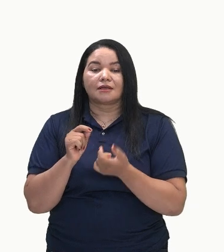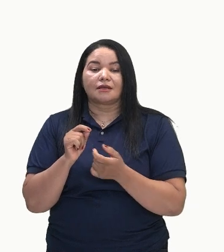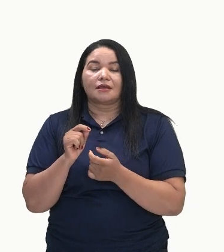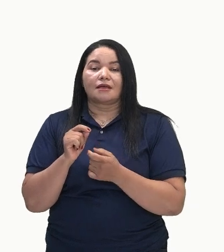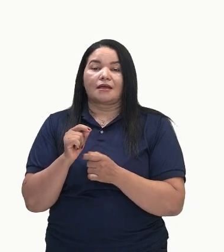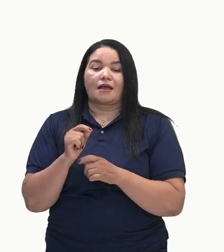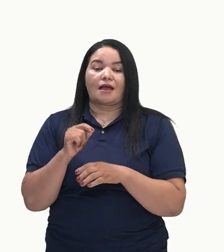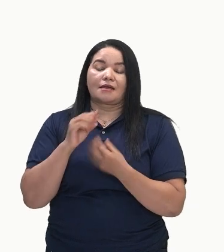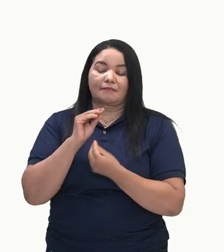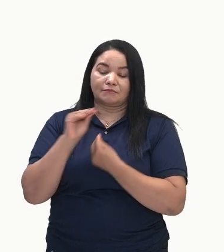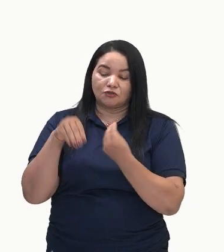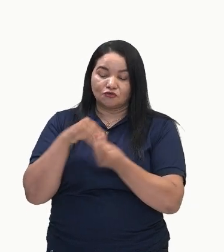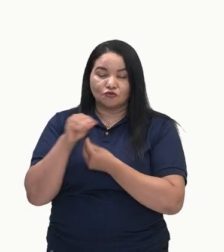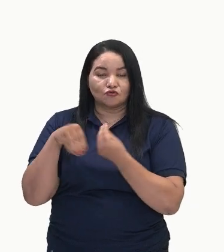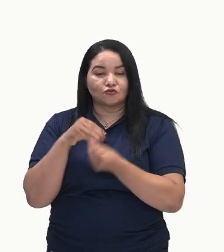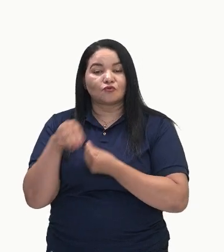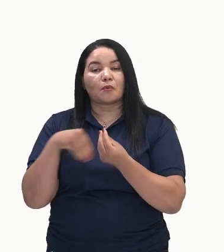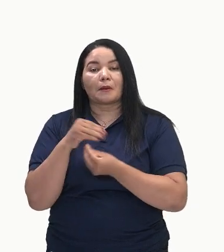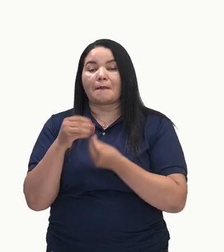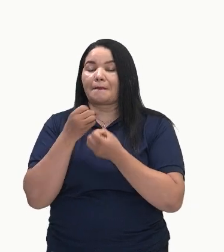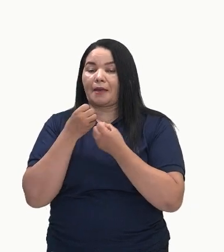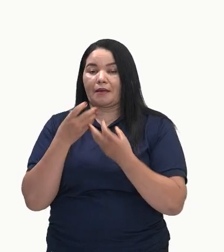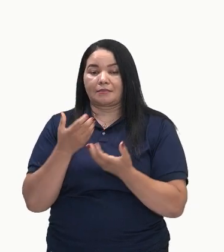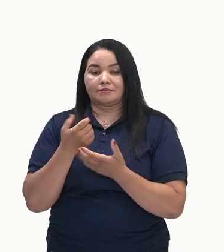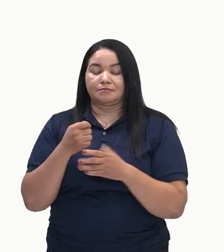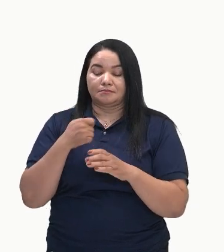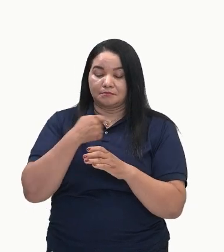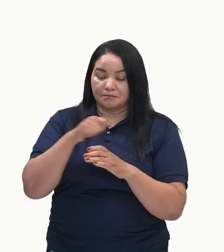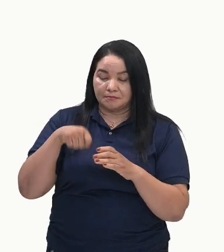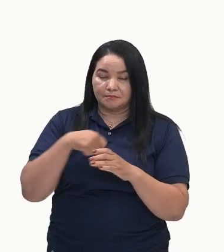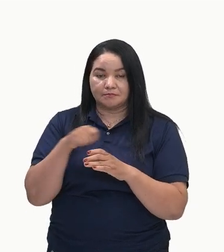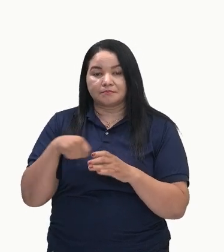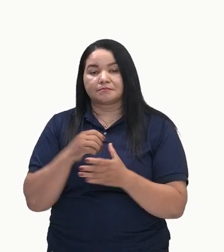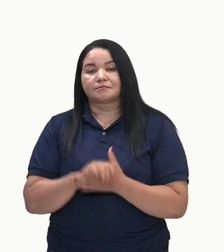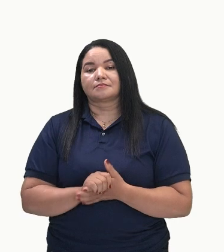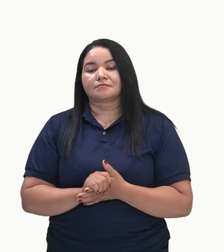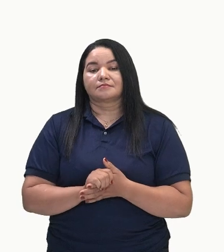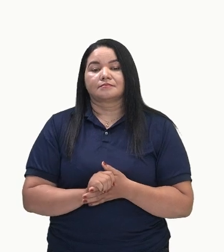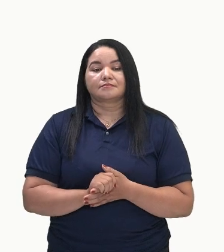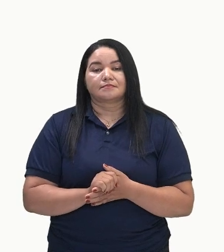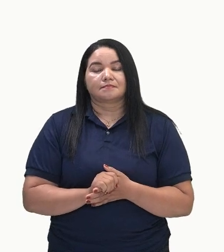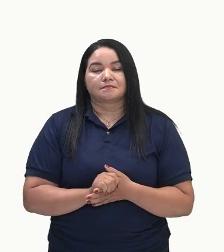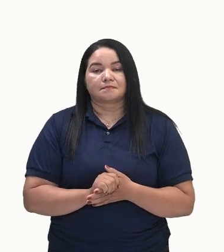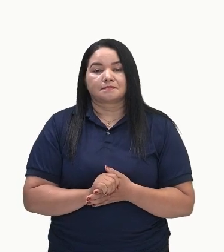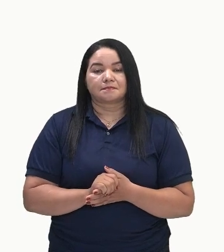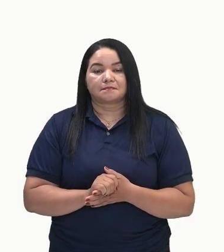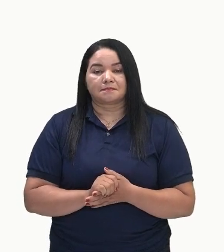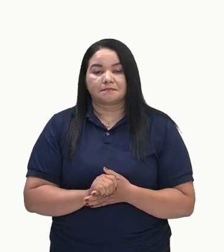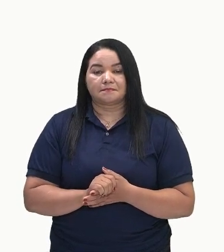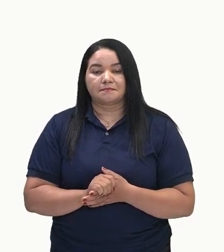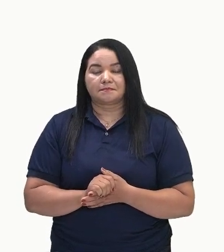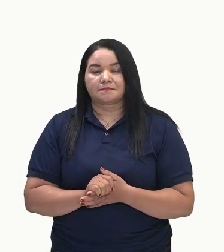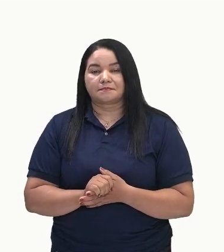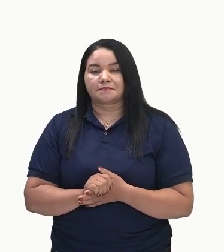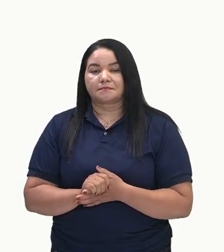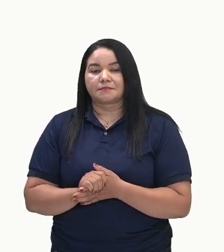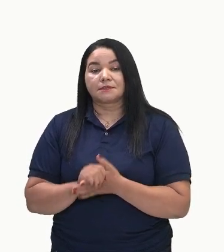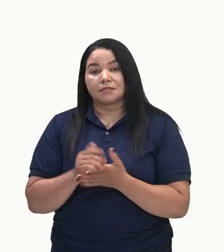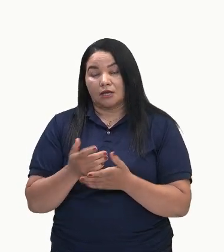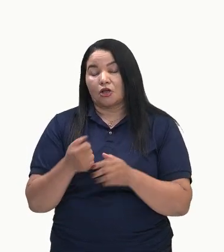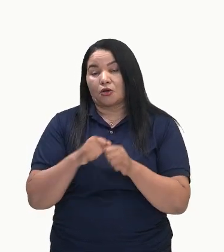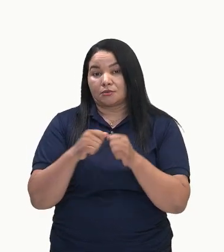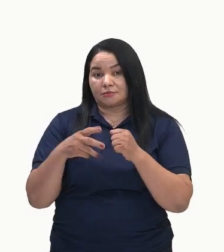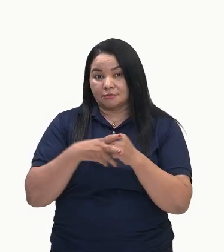segundo lugar, mexa-os muito bem. Nós temos, então, para dar advérbios para